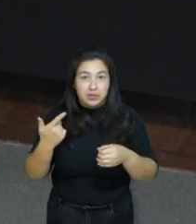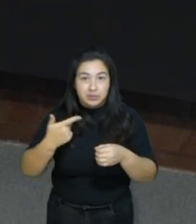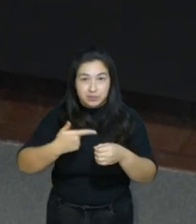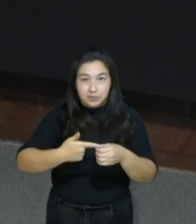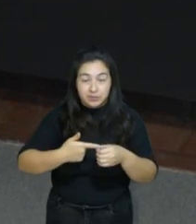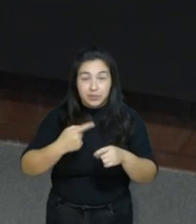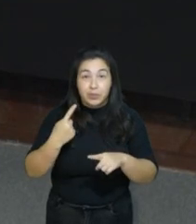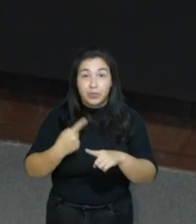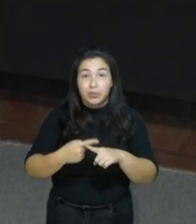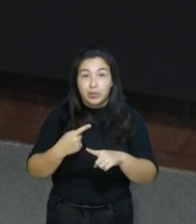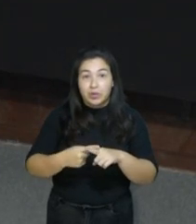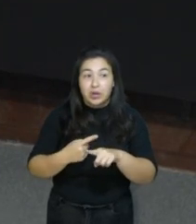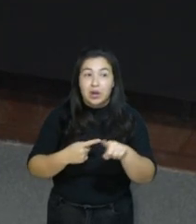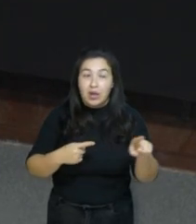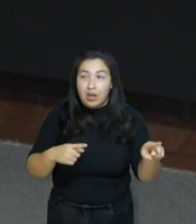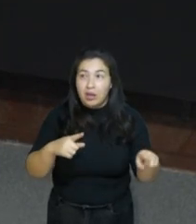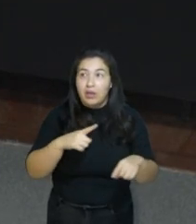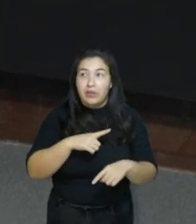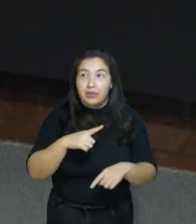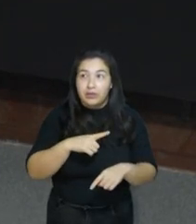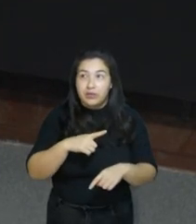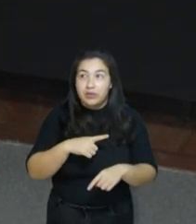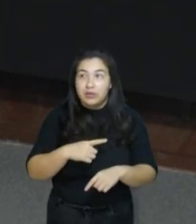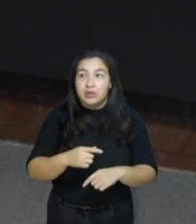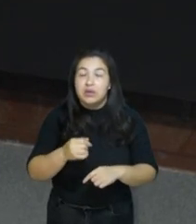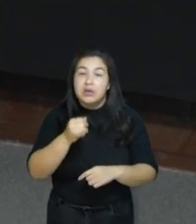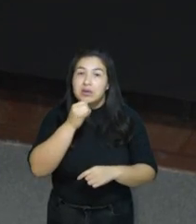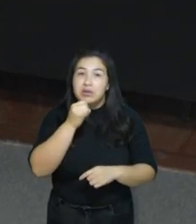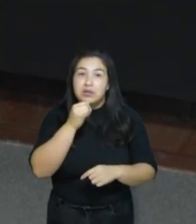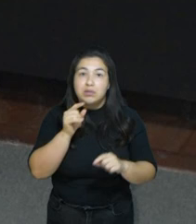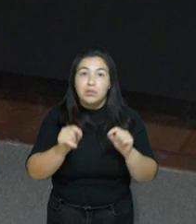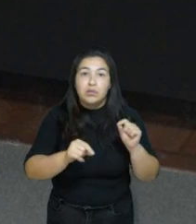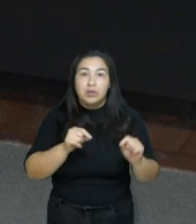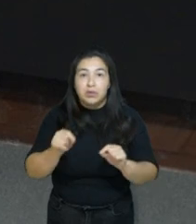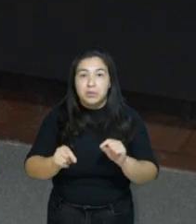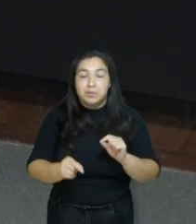né, porque elas têm uma... Né,